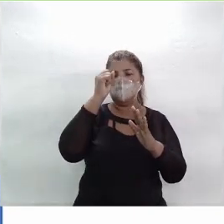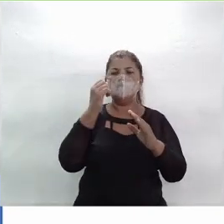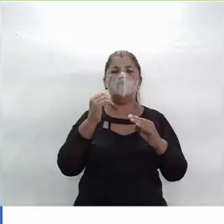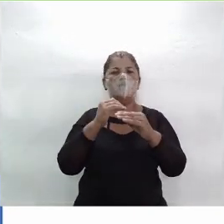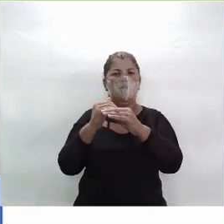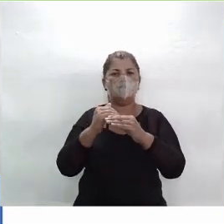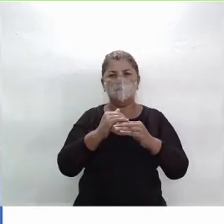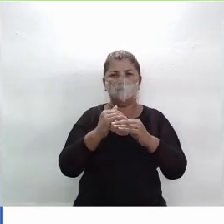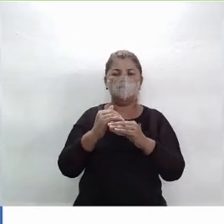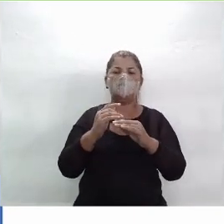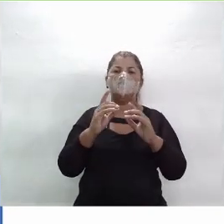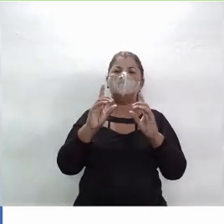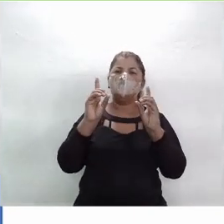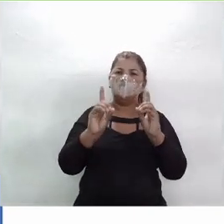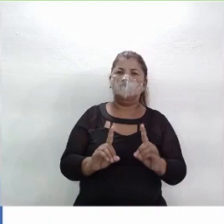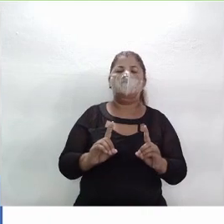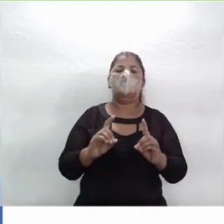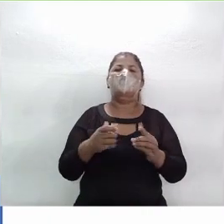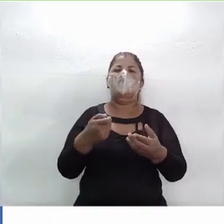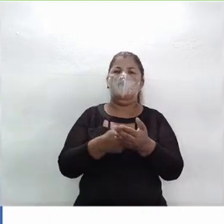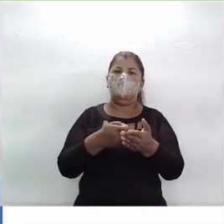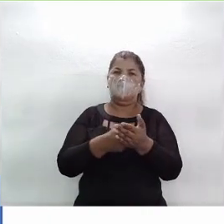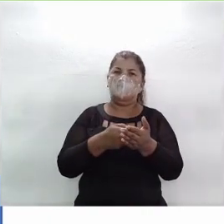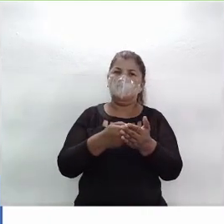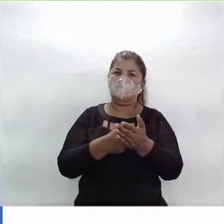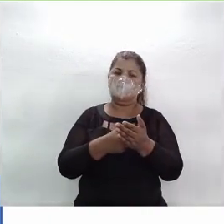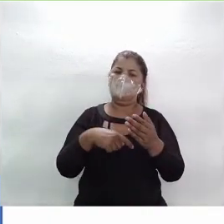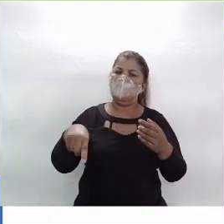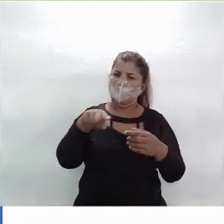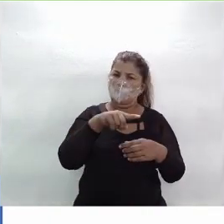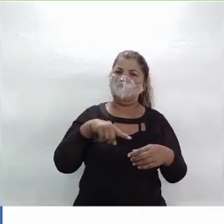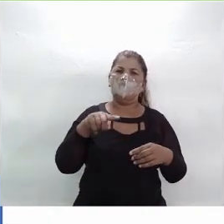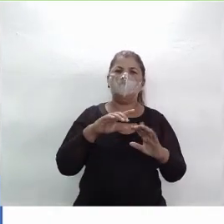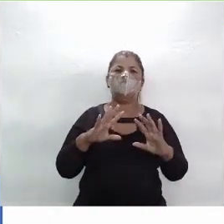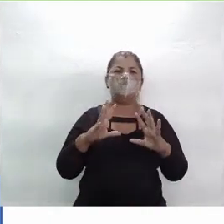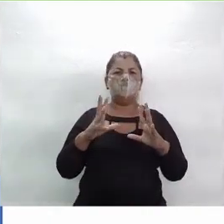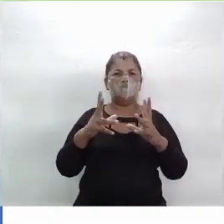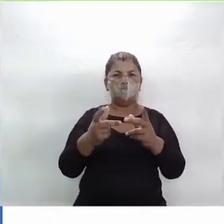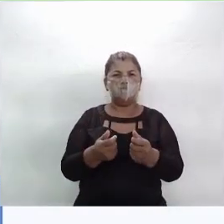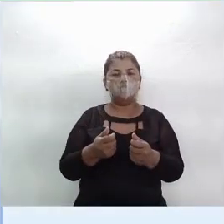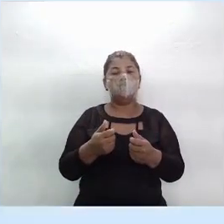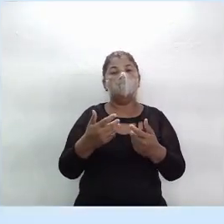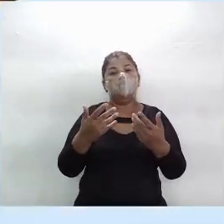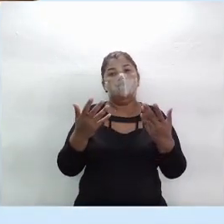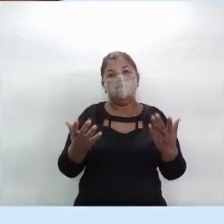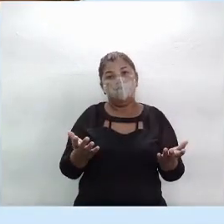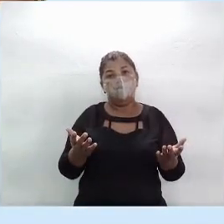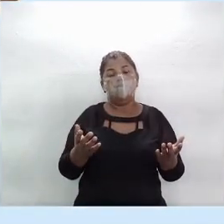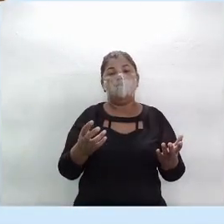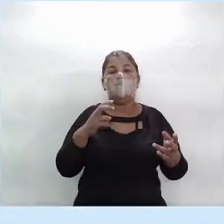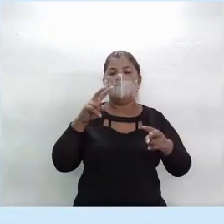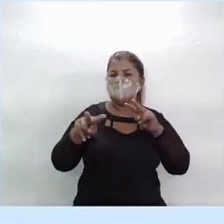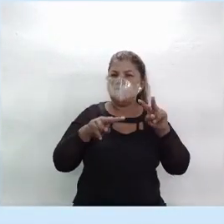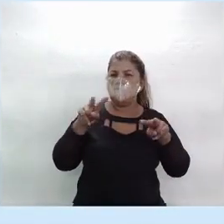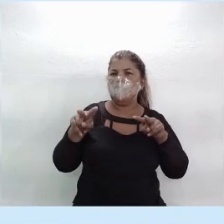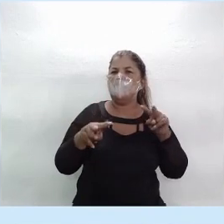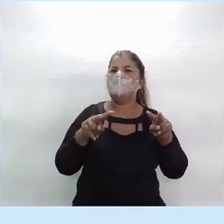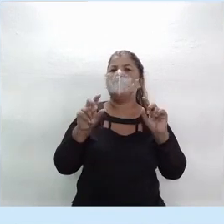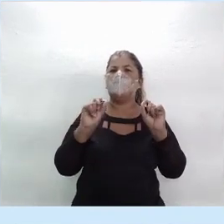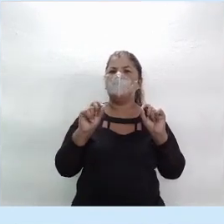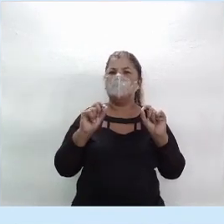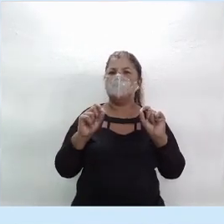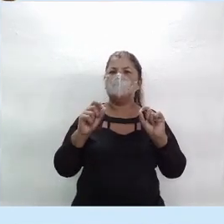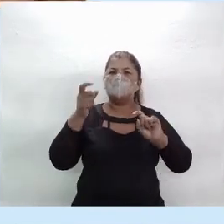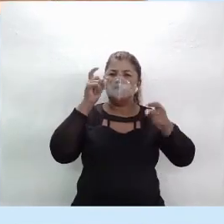compreende igualdade, direitos e obrigações para todos. Então, nós observamos que